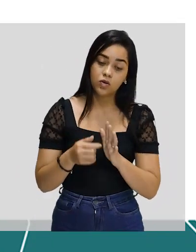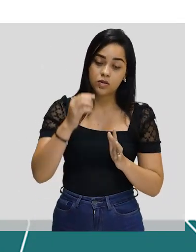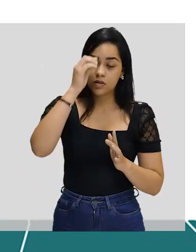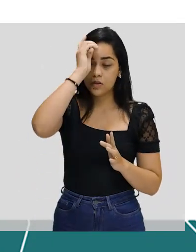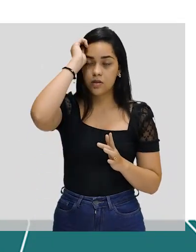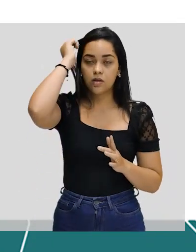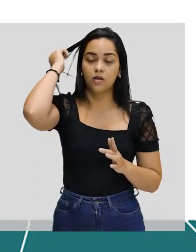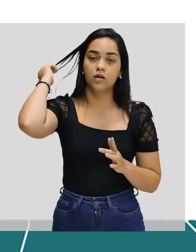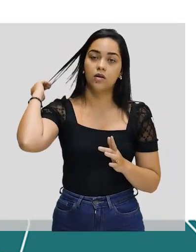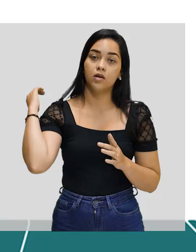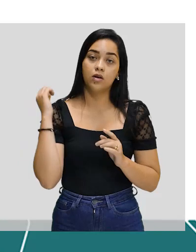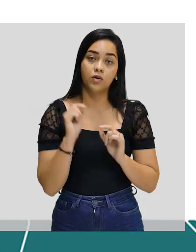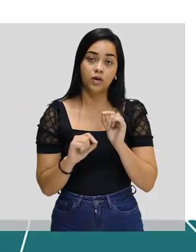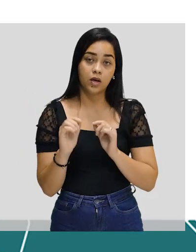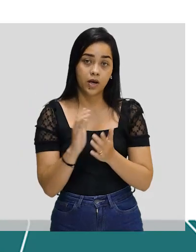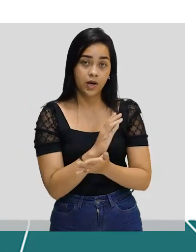aqui